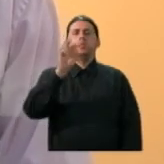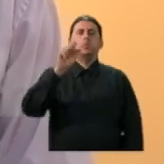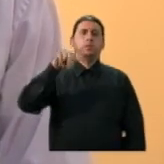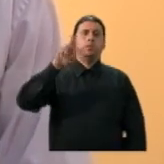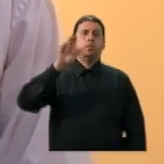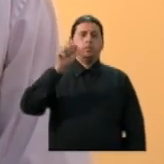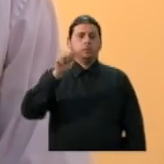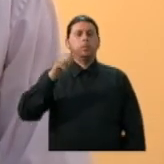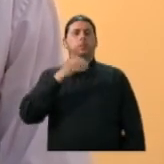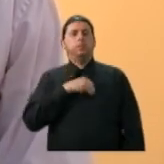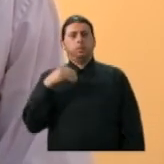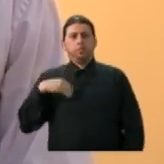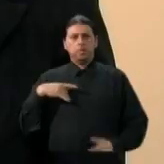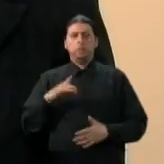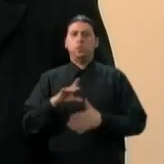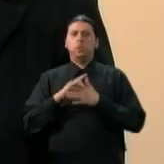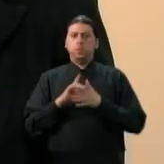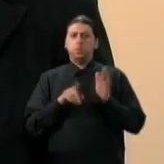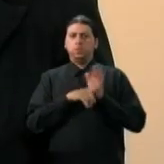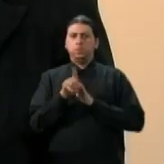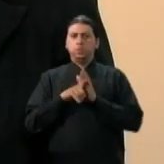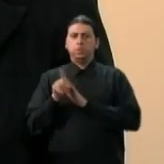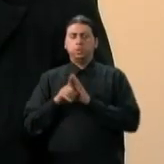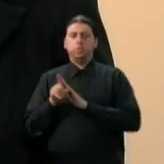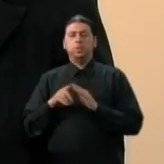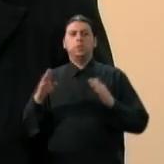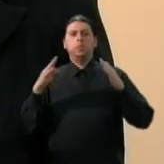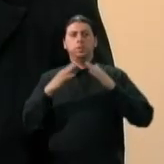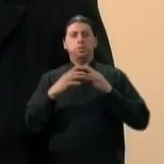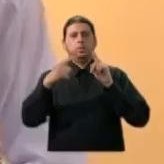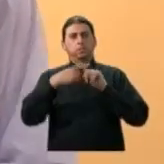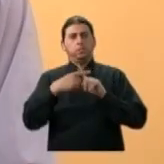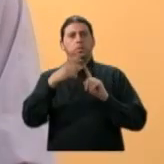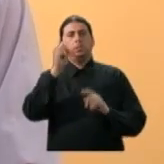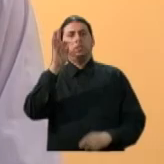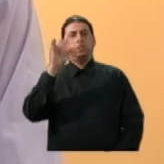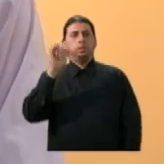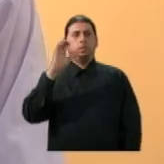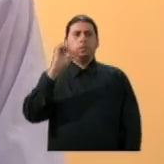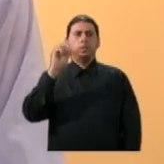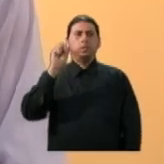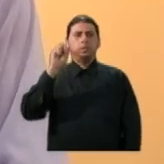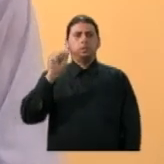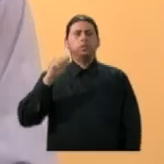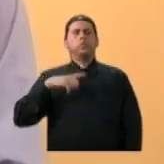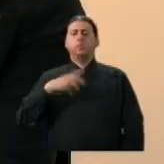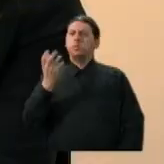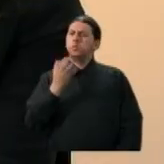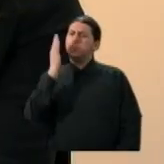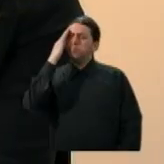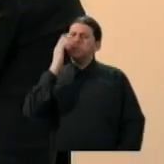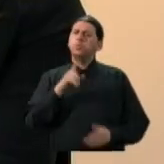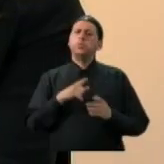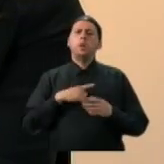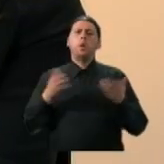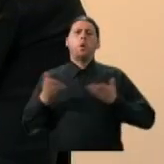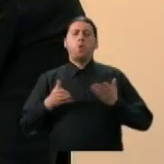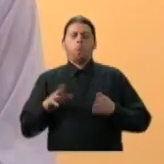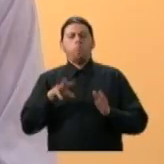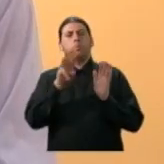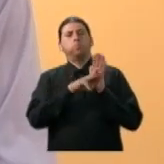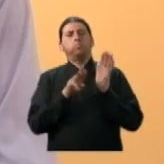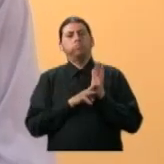médica infectologista da Santa Casa de Misericórdia aqui de Porto Alegre. E a gente quer saber, doutora Sinara, a gente acabou de ver uma matéria